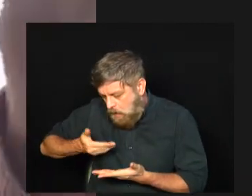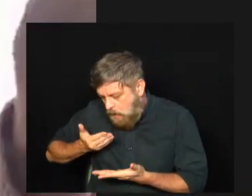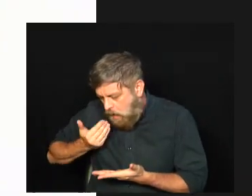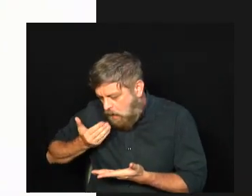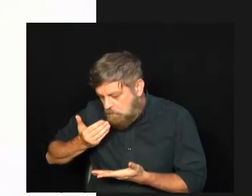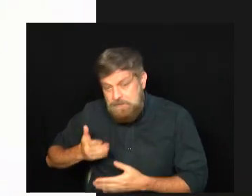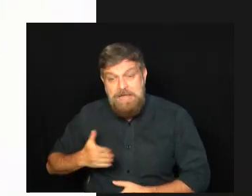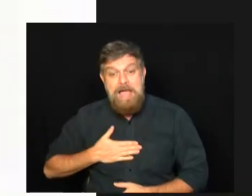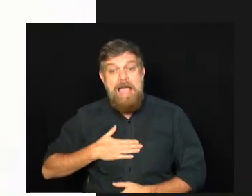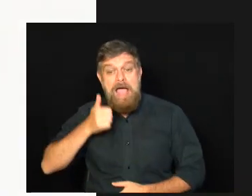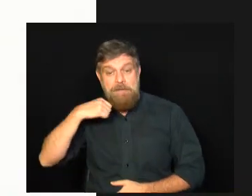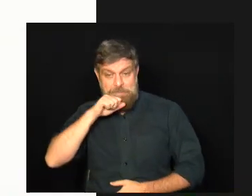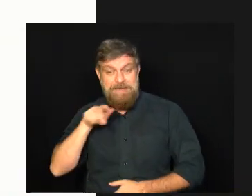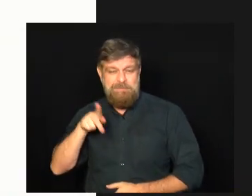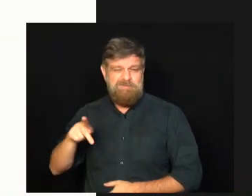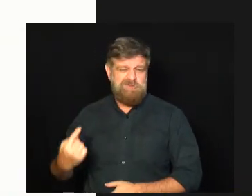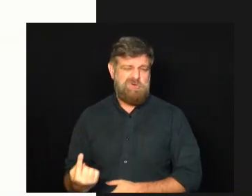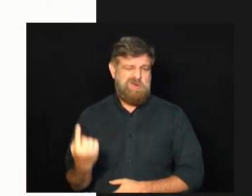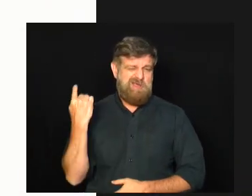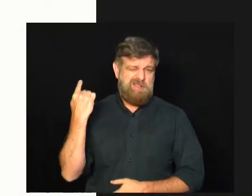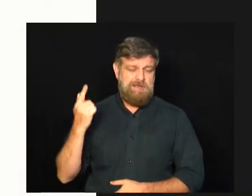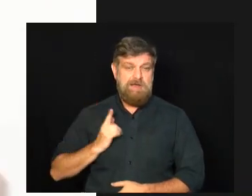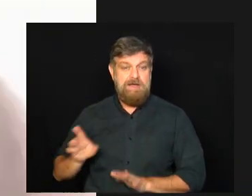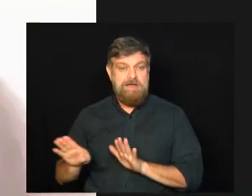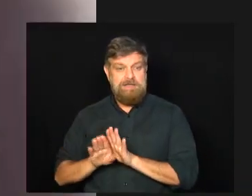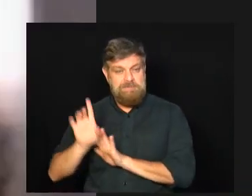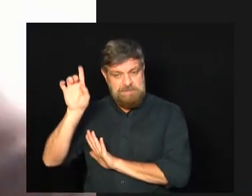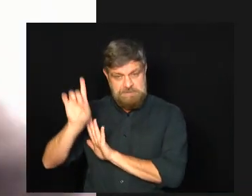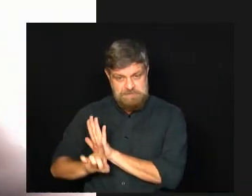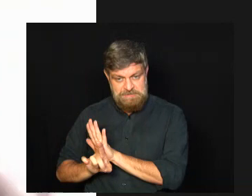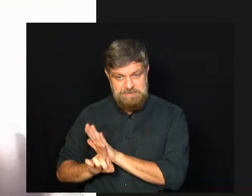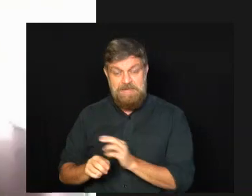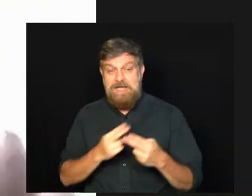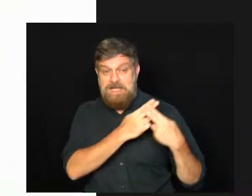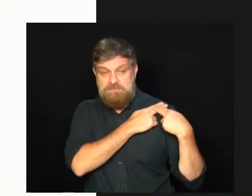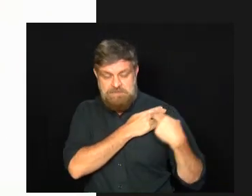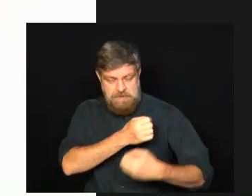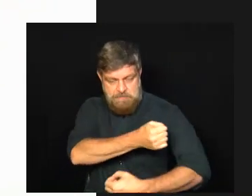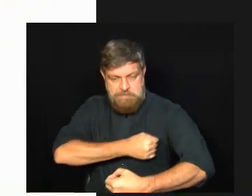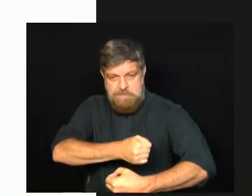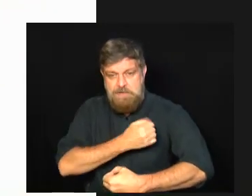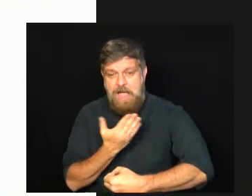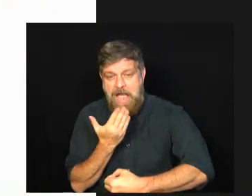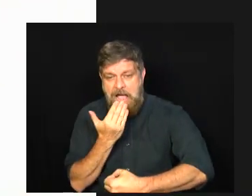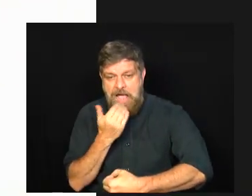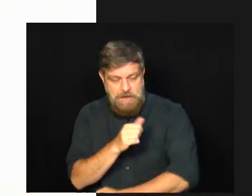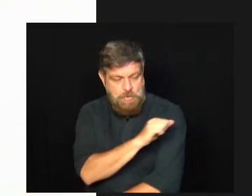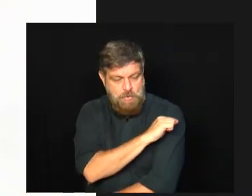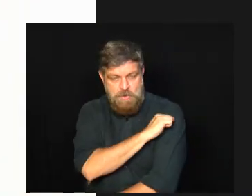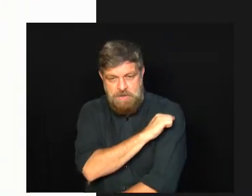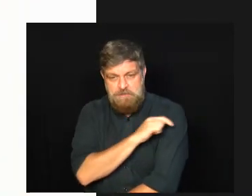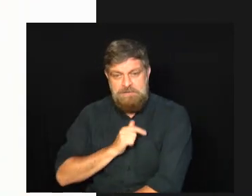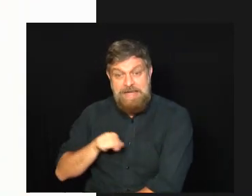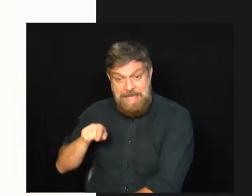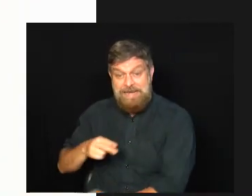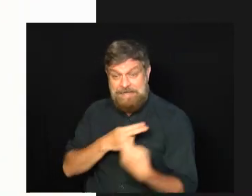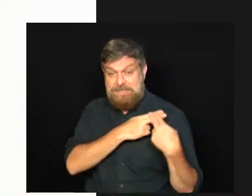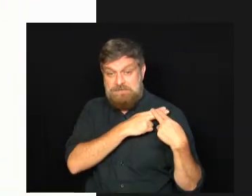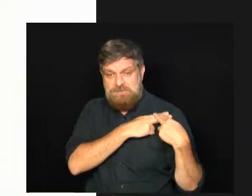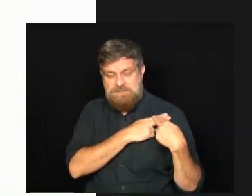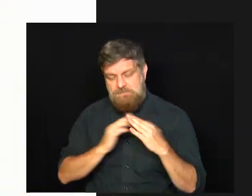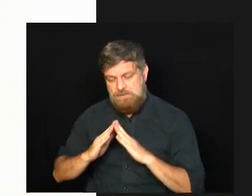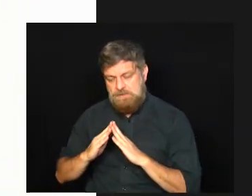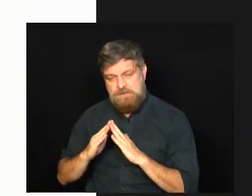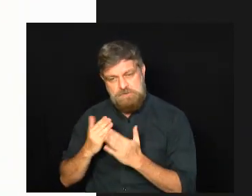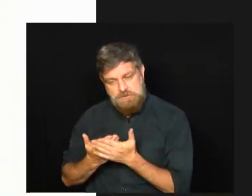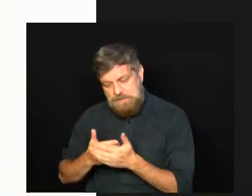foi professora e foi dirigente da merenda escolar, no grupo escolar onde ela trabalhava, né?